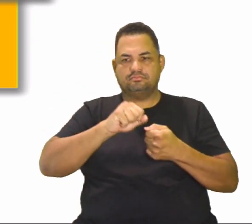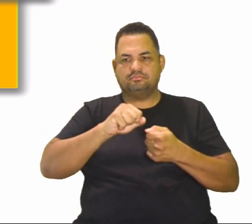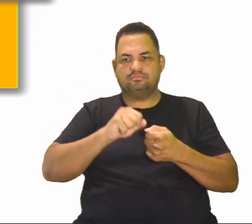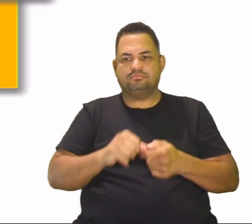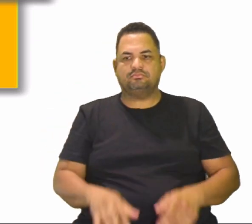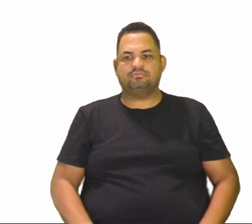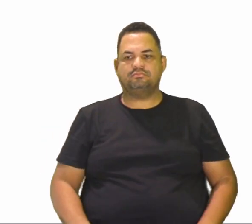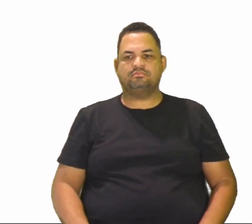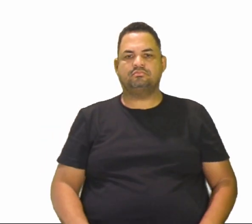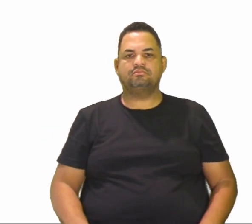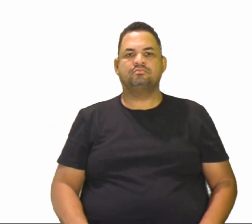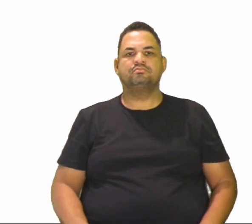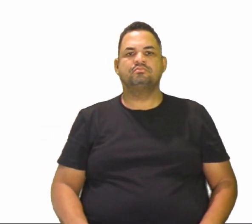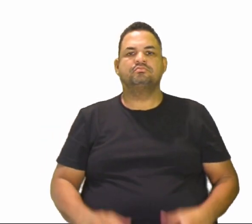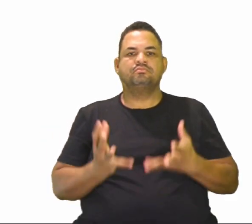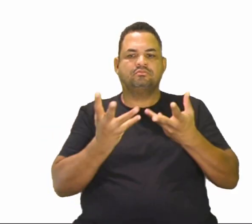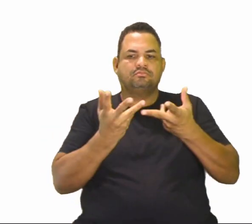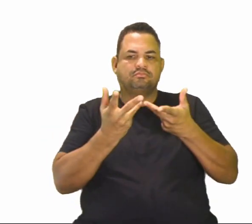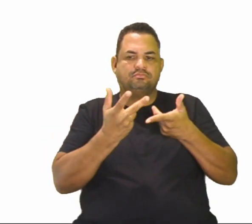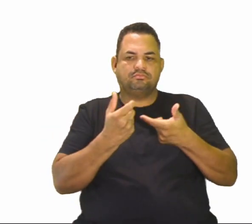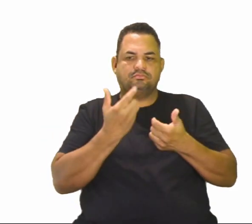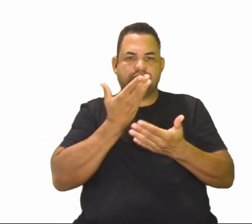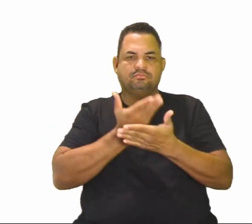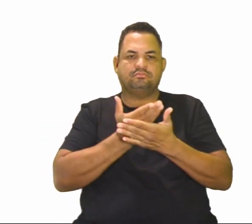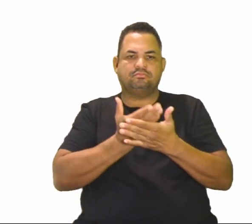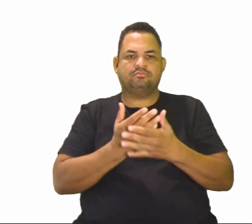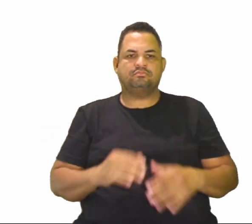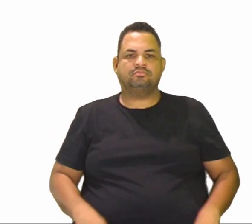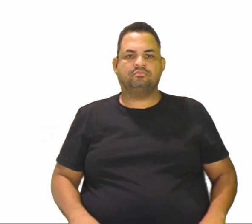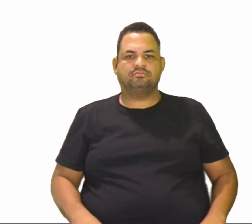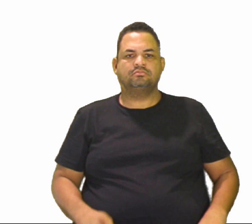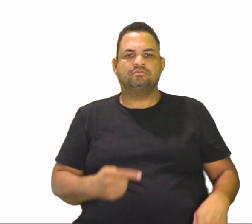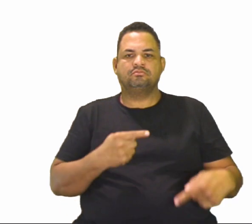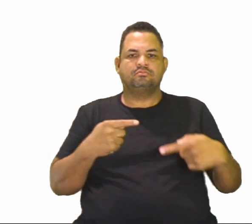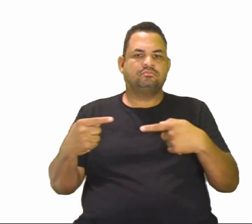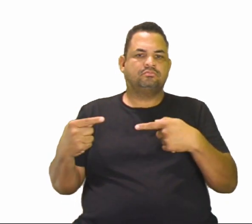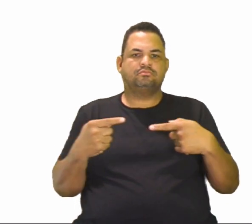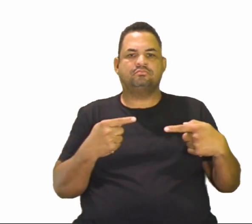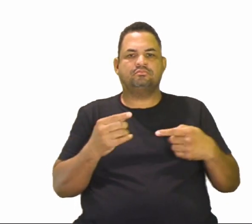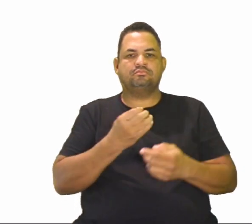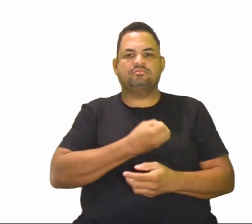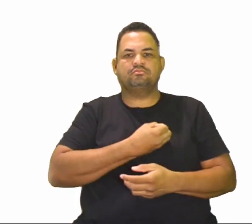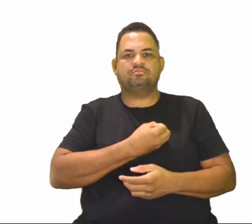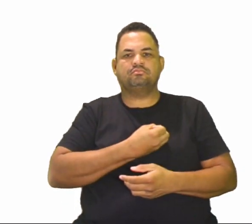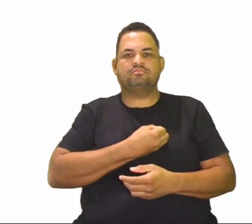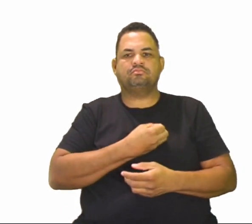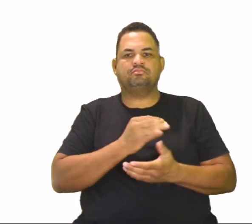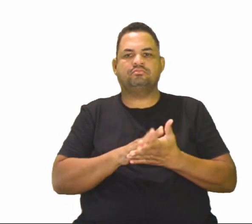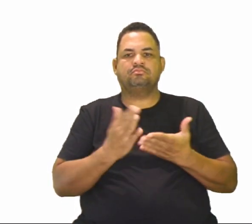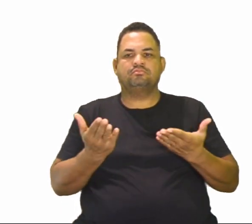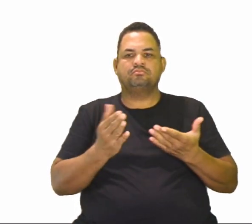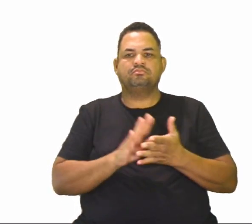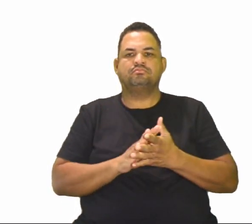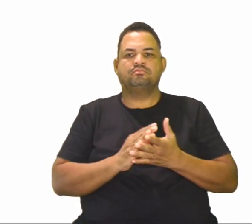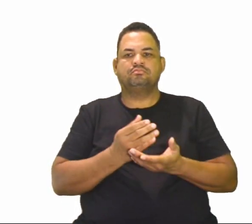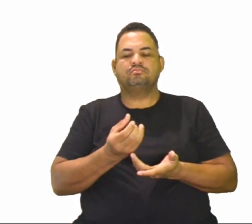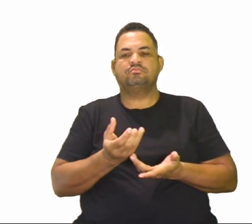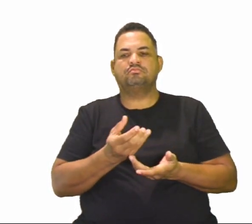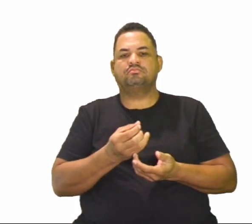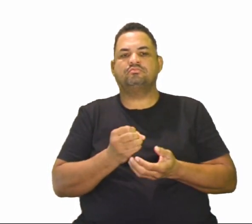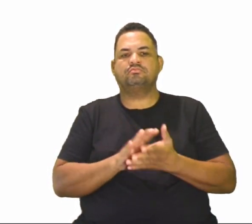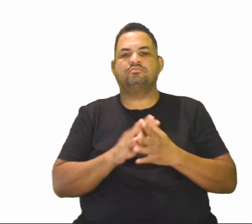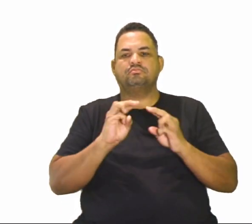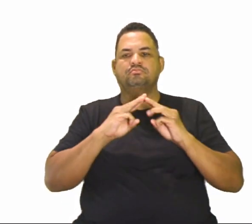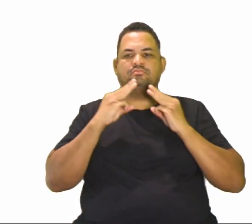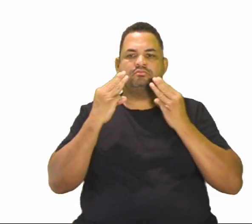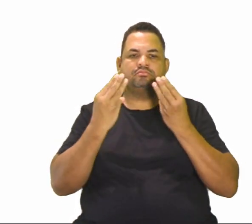certo? A habilidade desta aula é correlacionar dados relativos tais